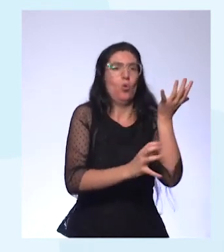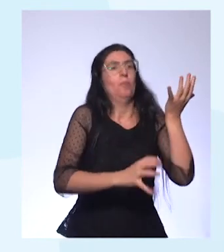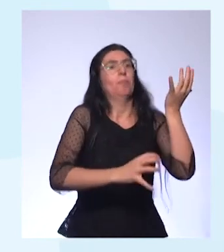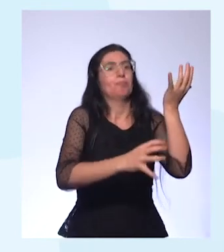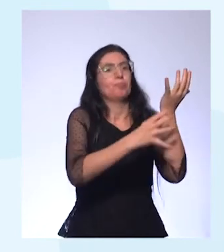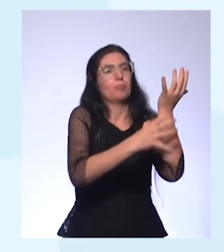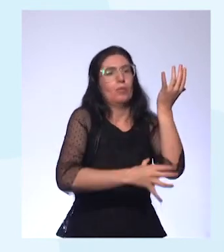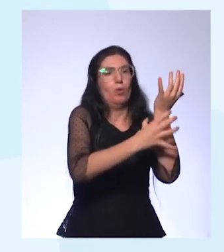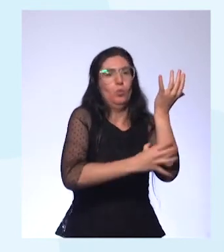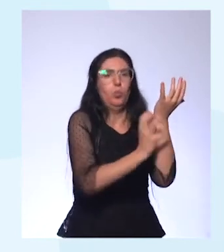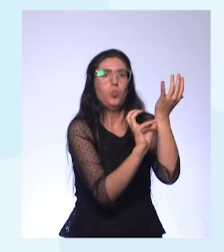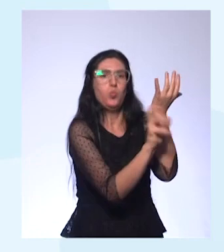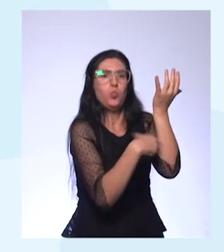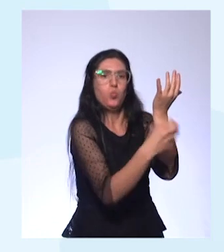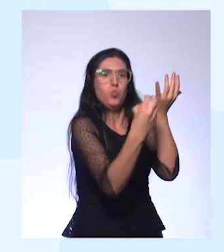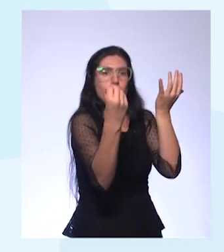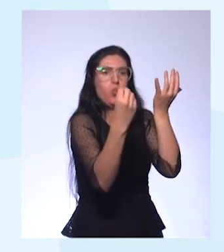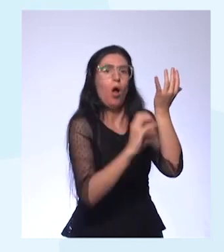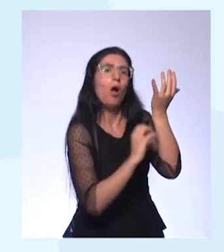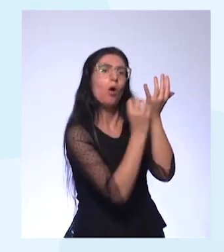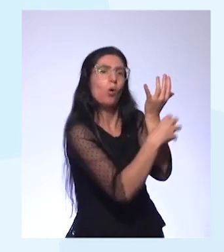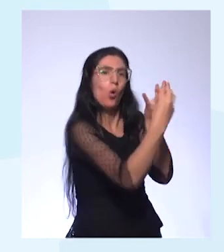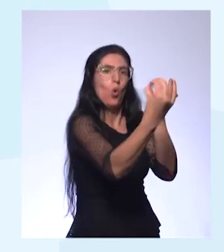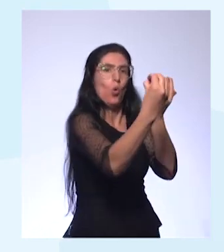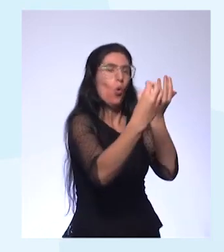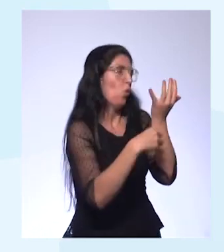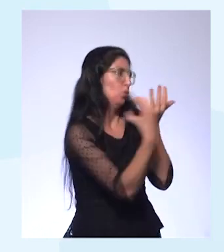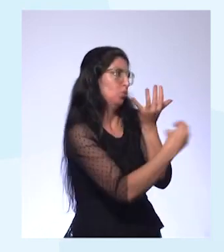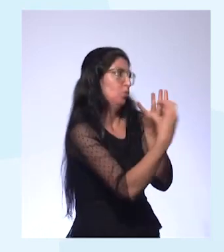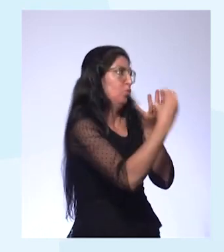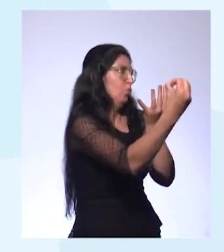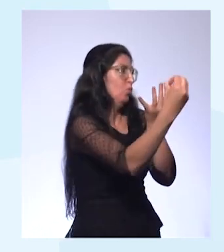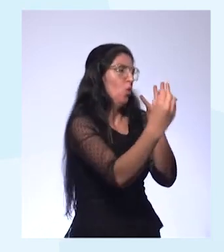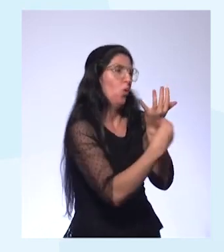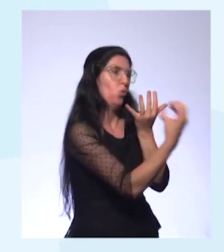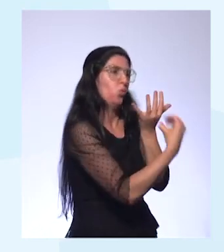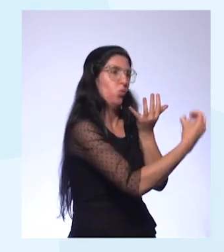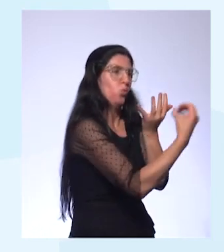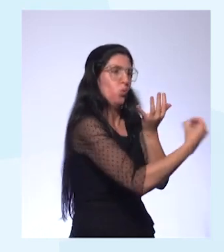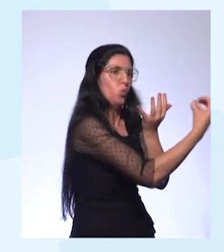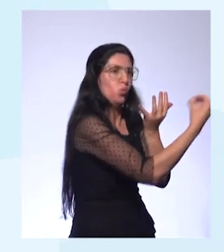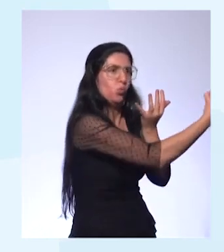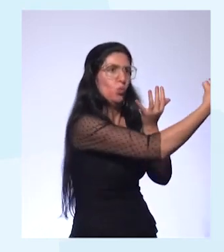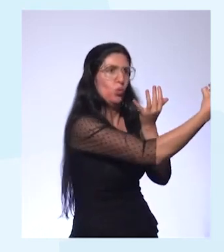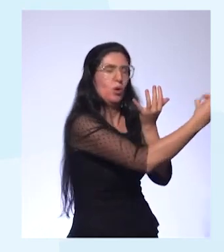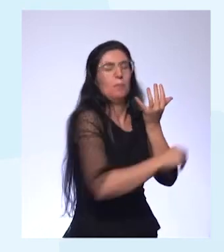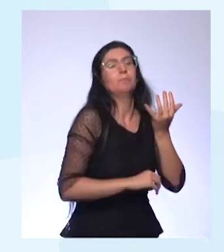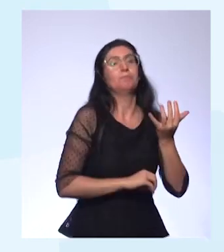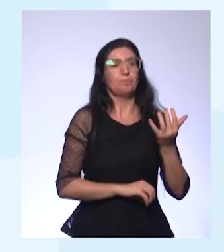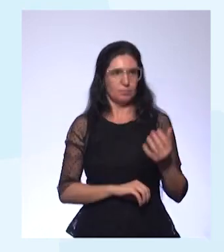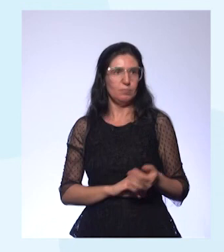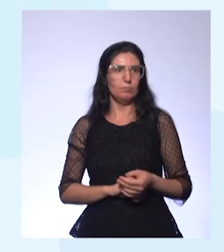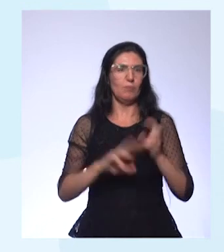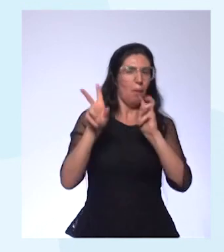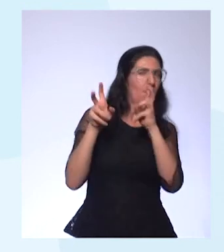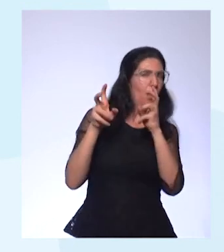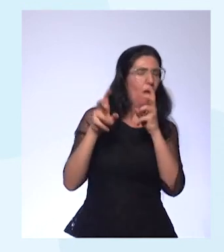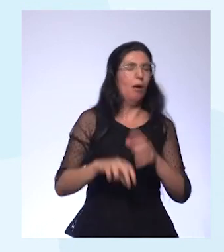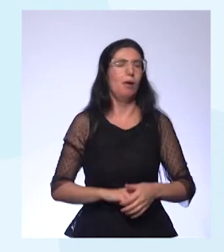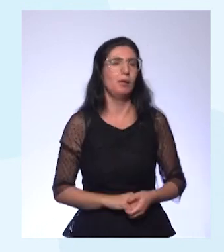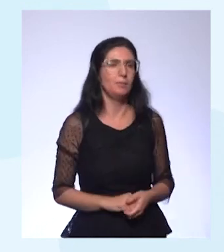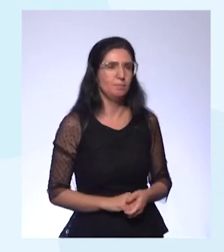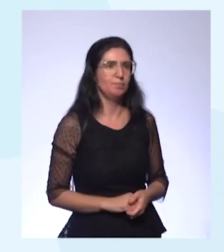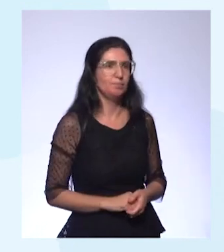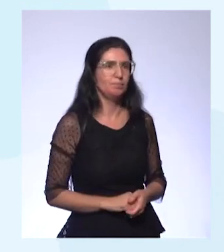interessante desse tipo aí de vegetação é o que nós vemos aí, essa questão dessas árvores ter galhos bastante retorcidos aí, tá? Então,